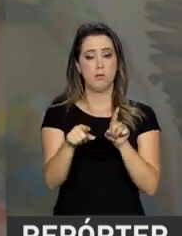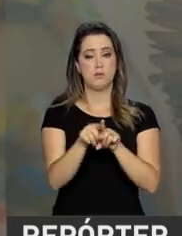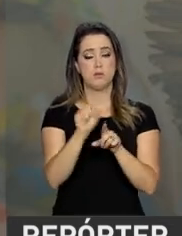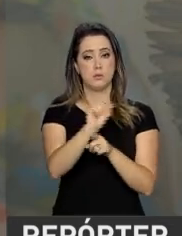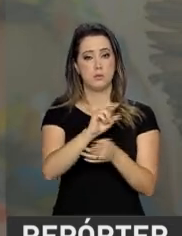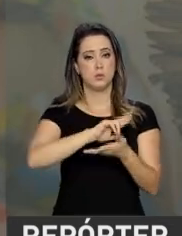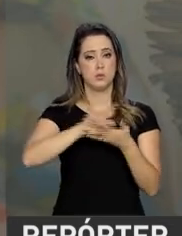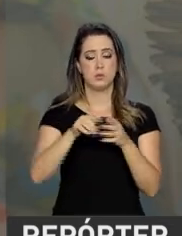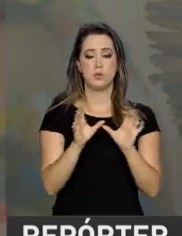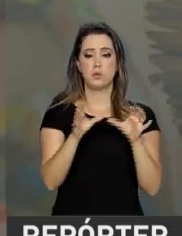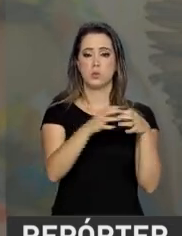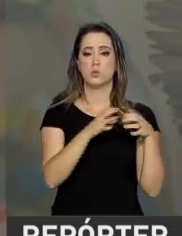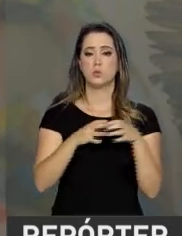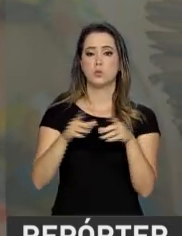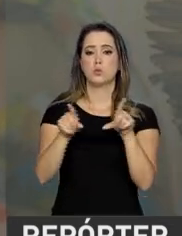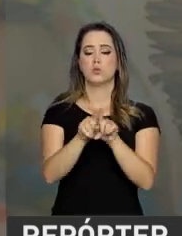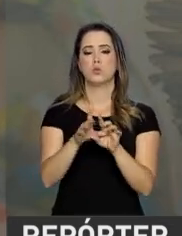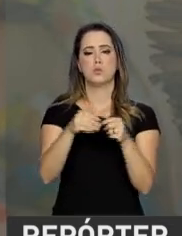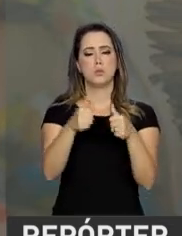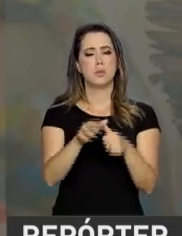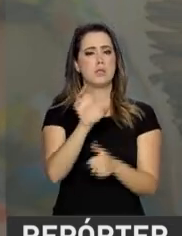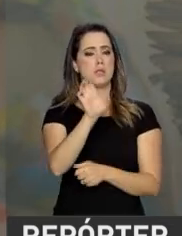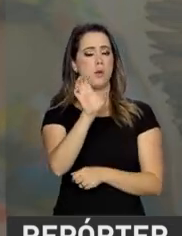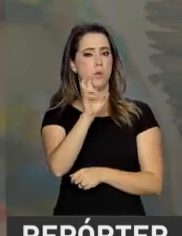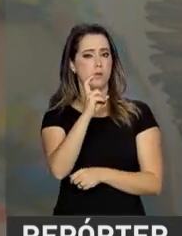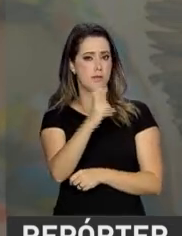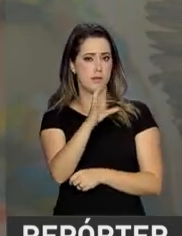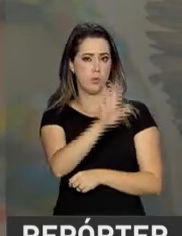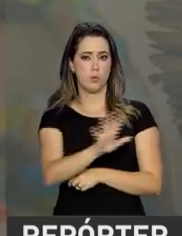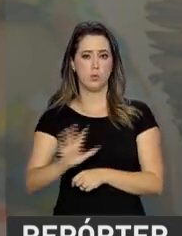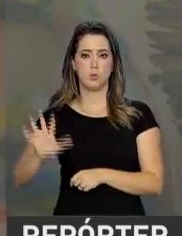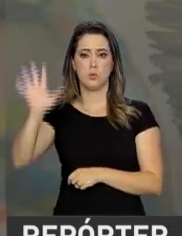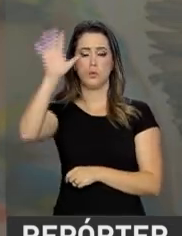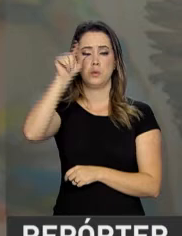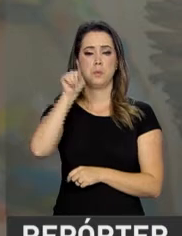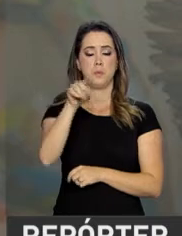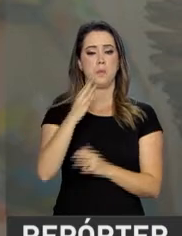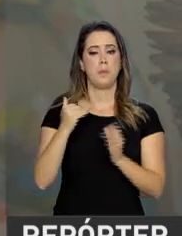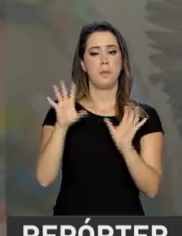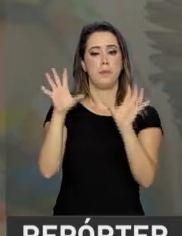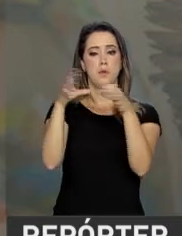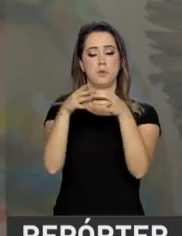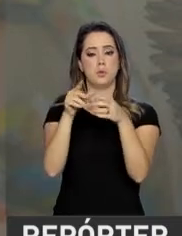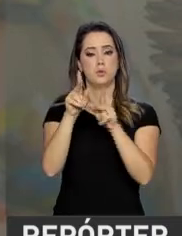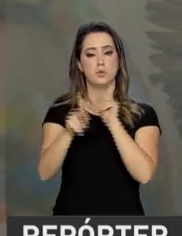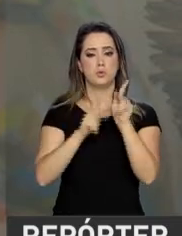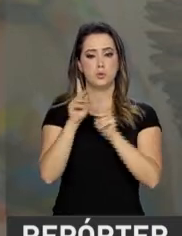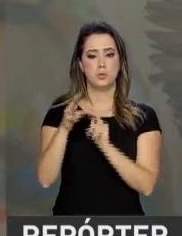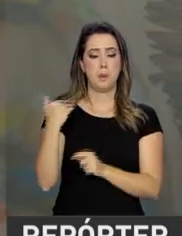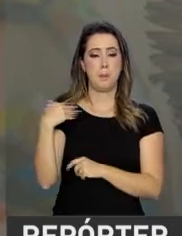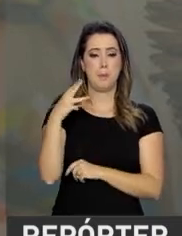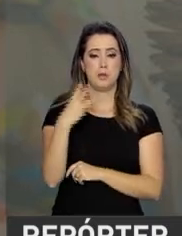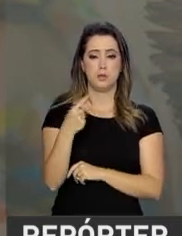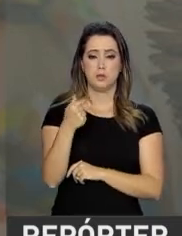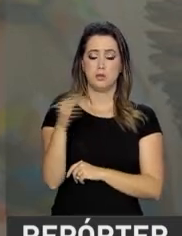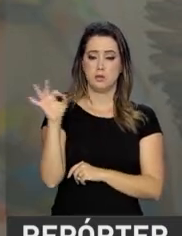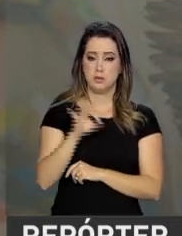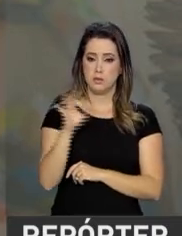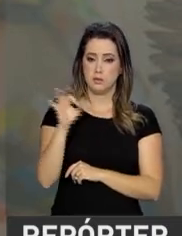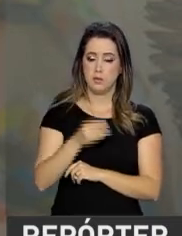povos indígenas estão presentes nas cinco regiões do país a maior parte da população mais de 37 por cento